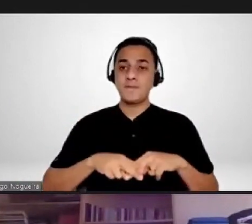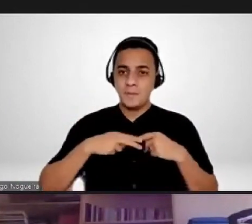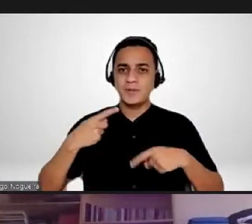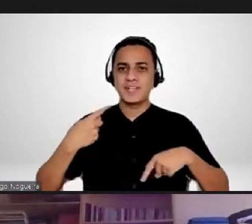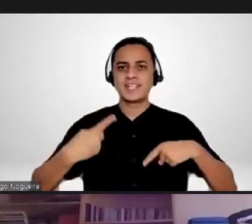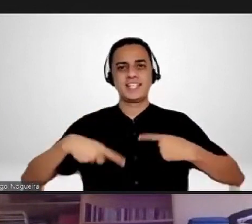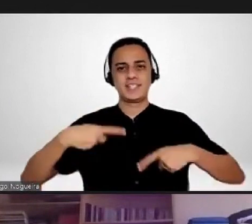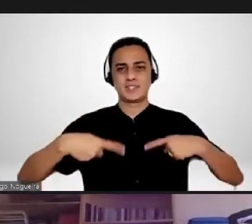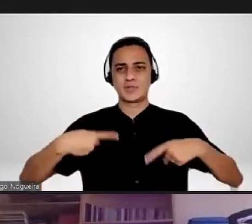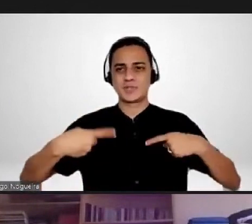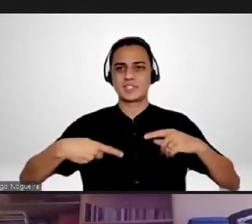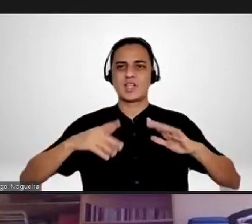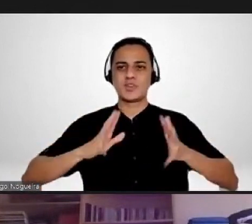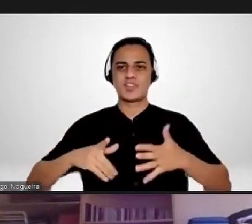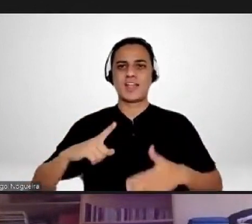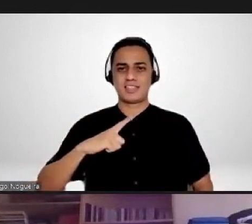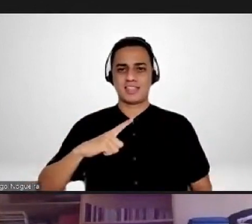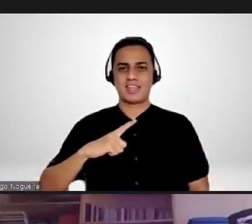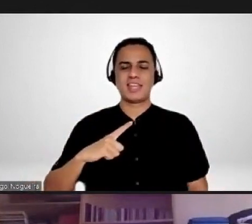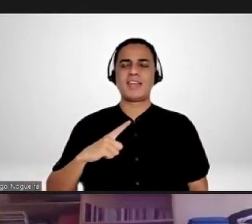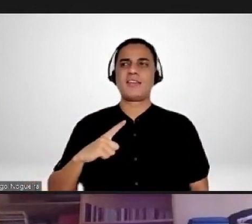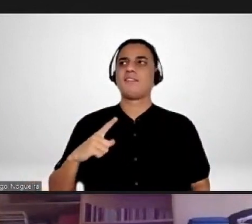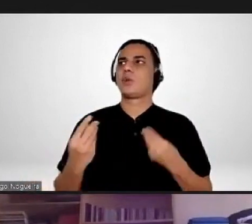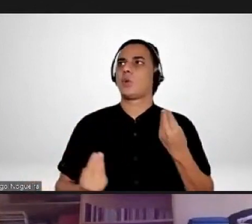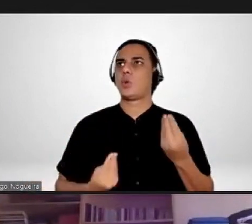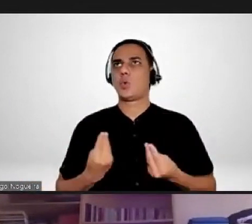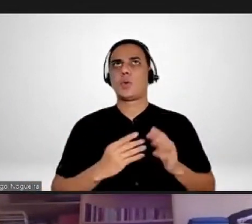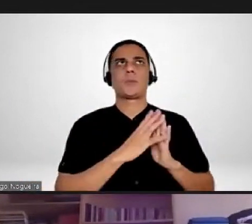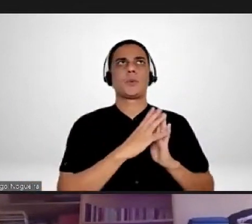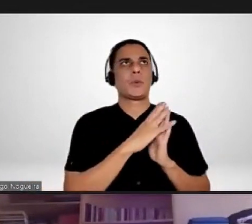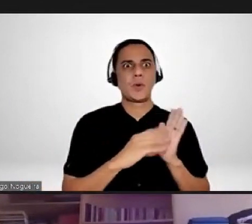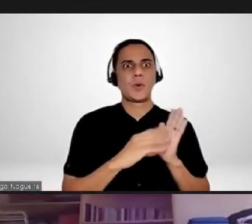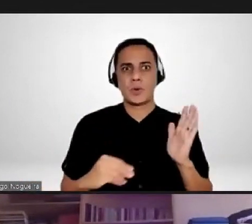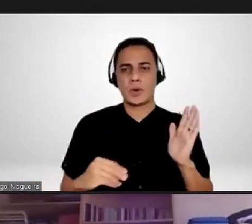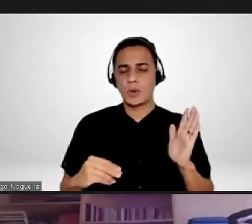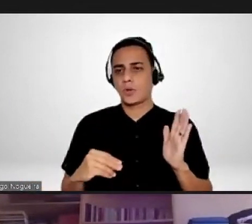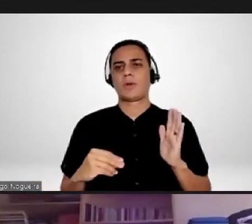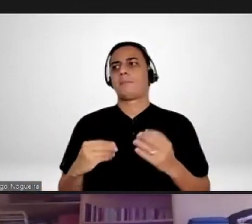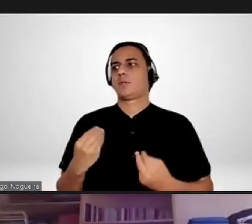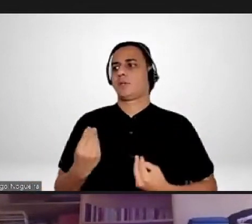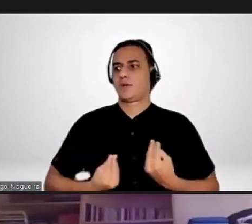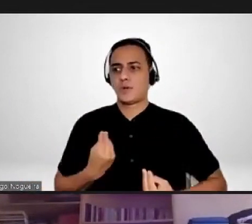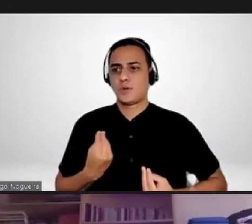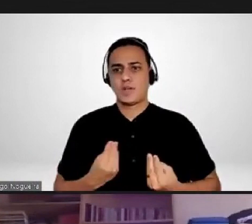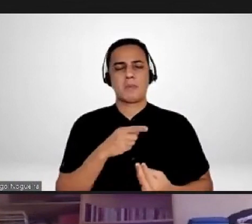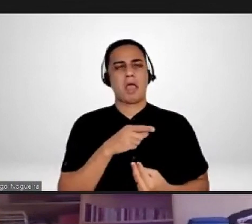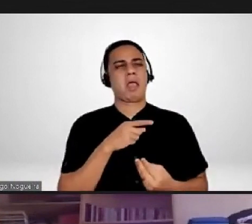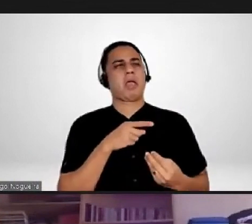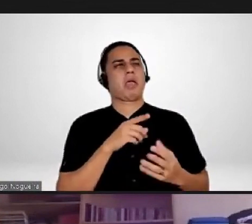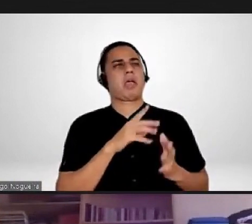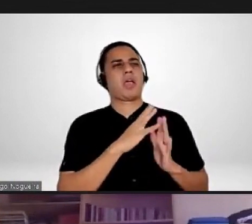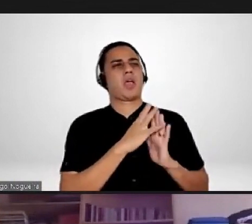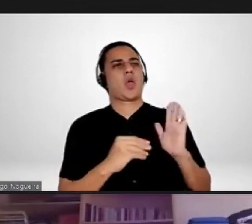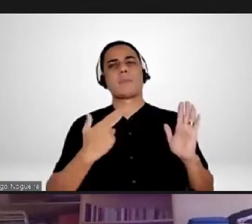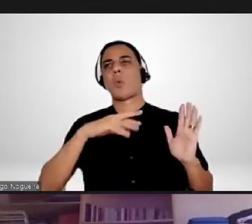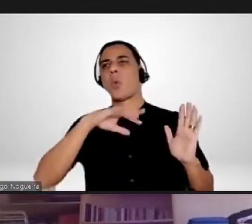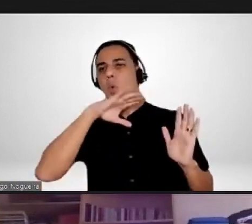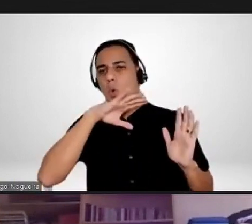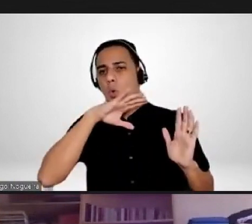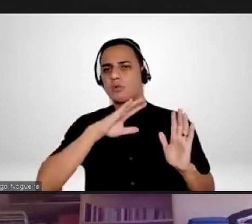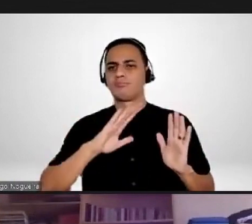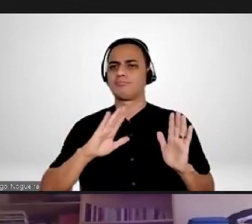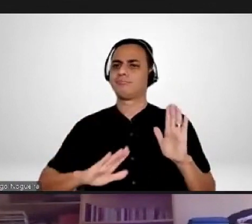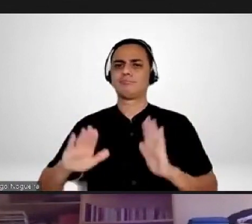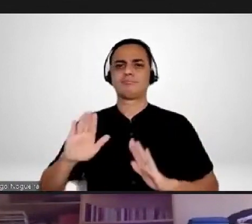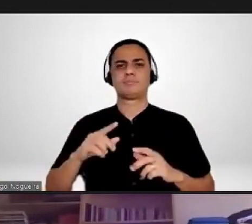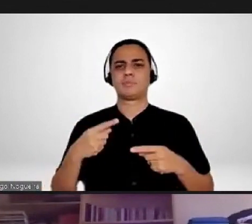discussões que surgiram em certos momentos sobre a cópia, de vilanizar a cópia como processo, hoje não